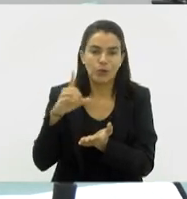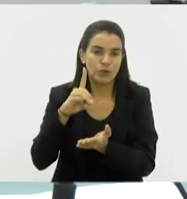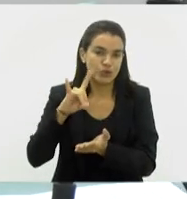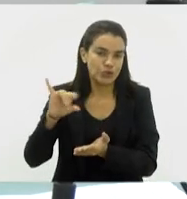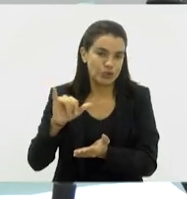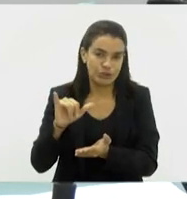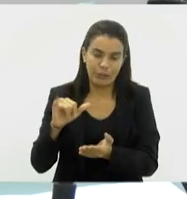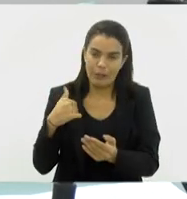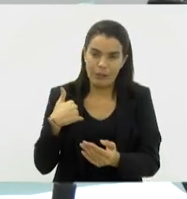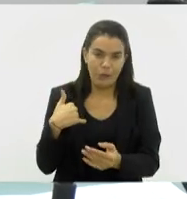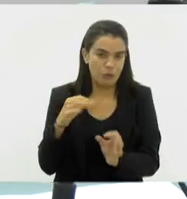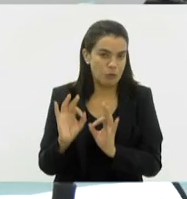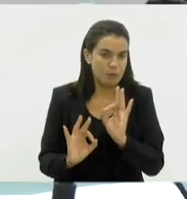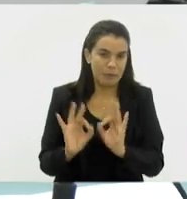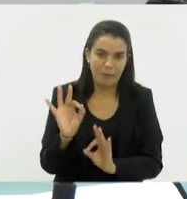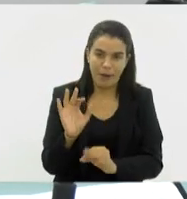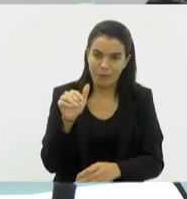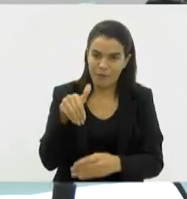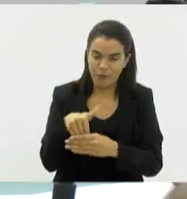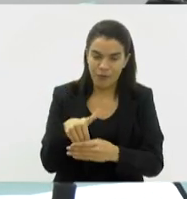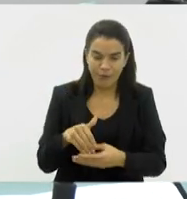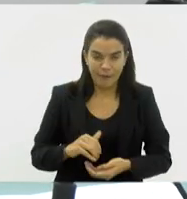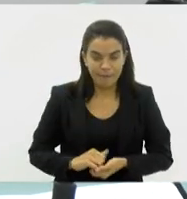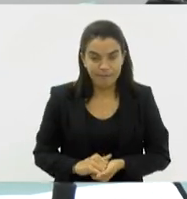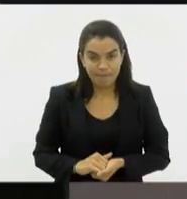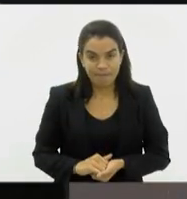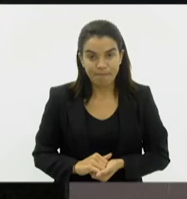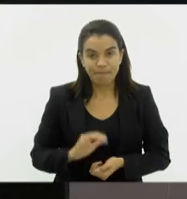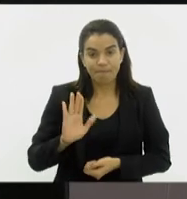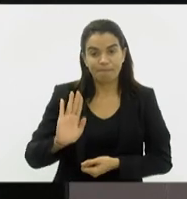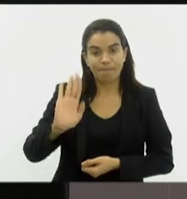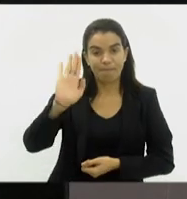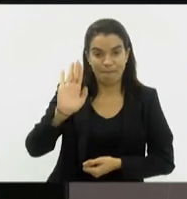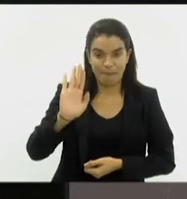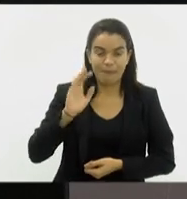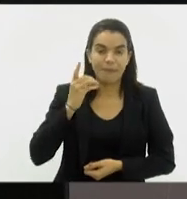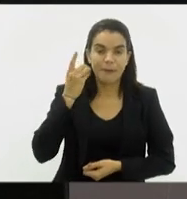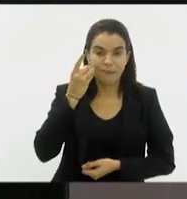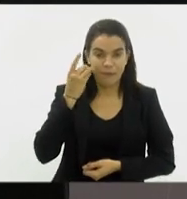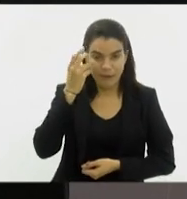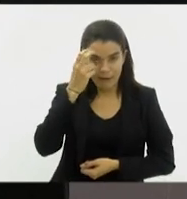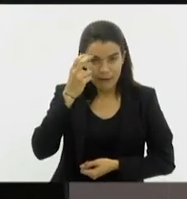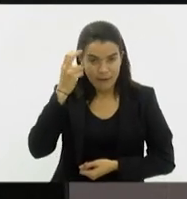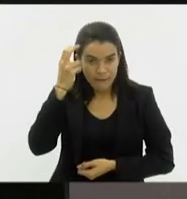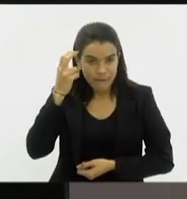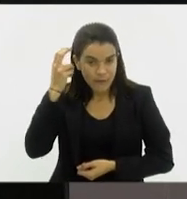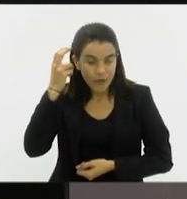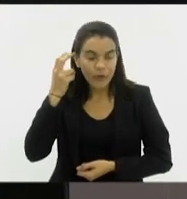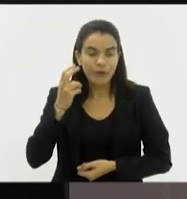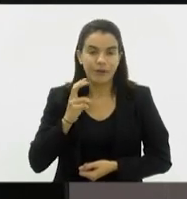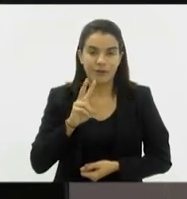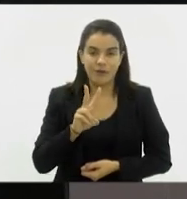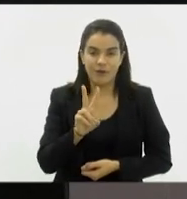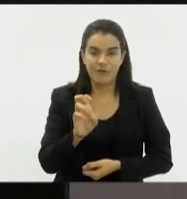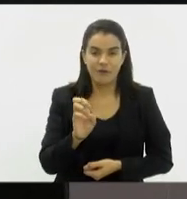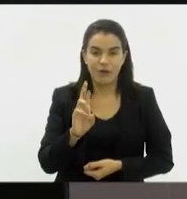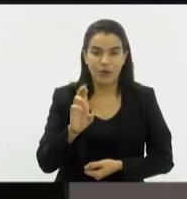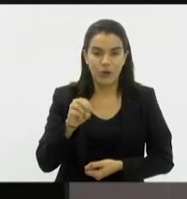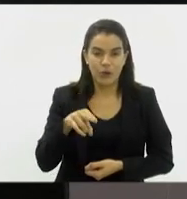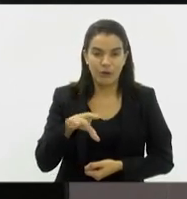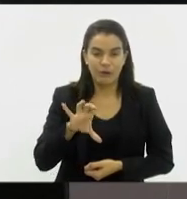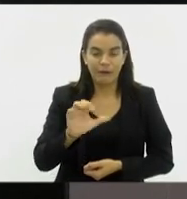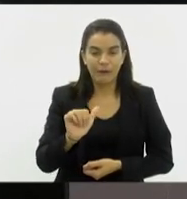votar por esses fat todos que ter ocorrido presidenta pela ordem ordem concedida deputada Verônica Lima